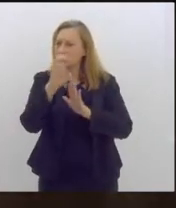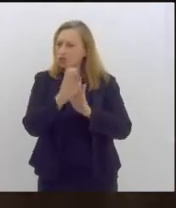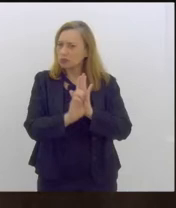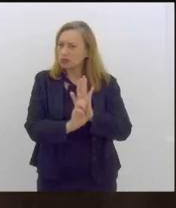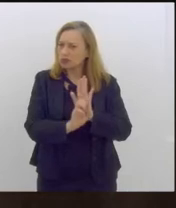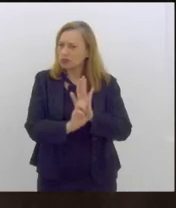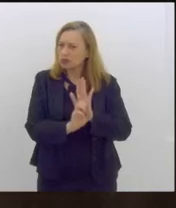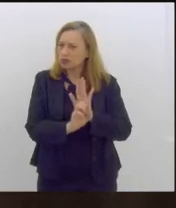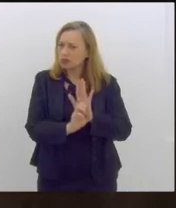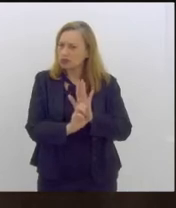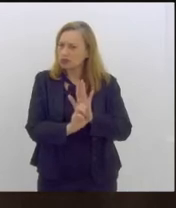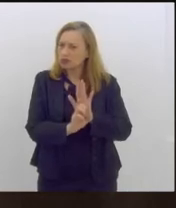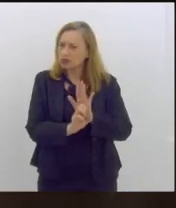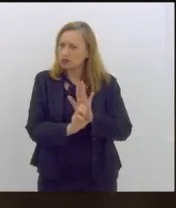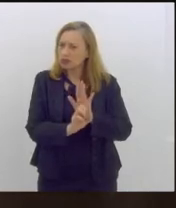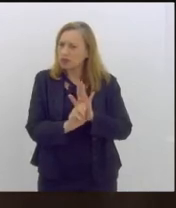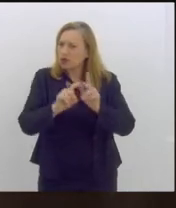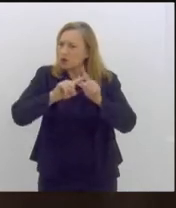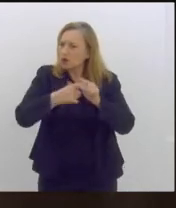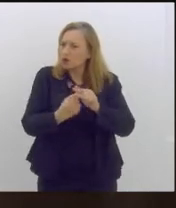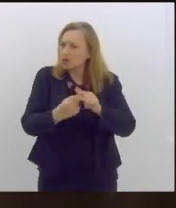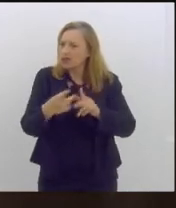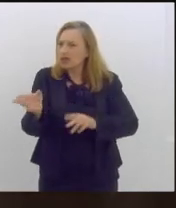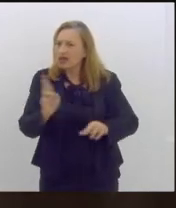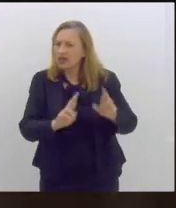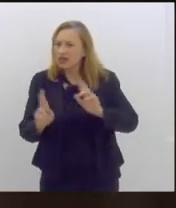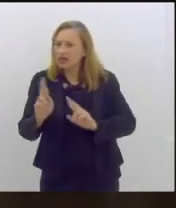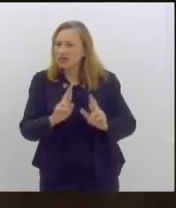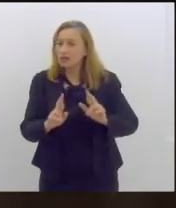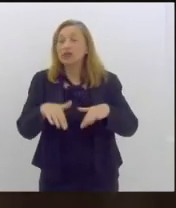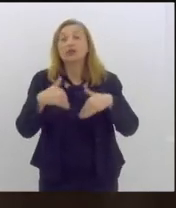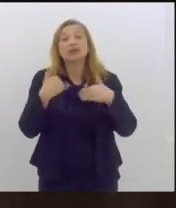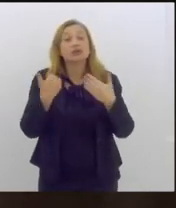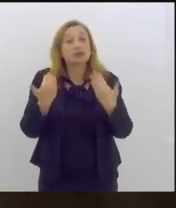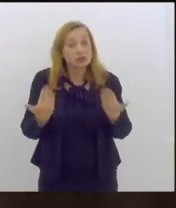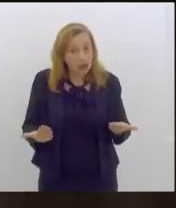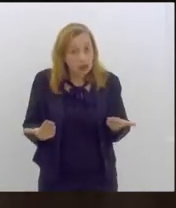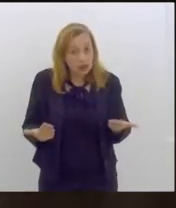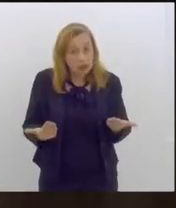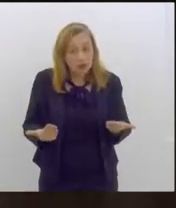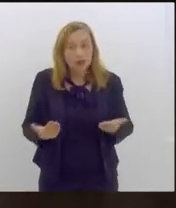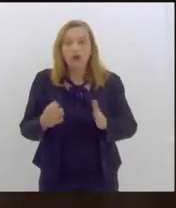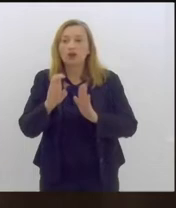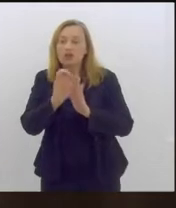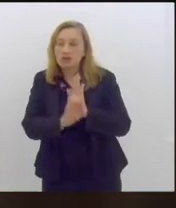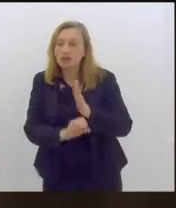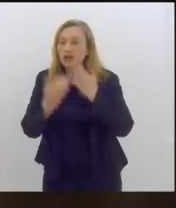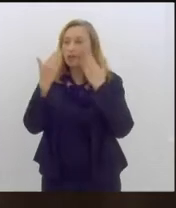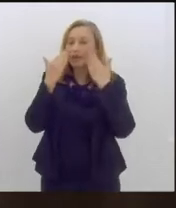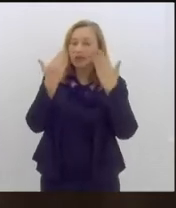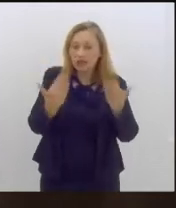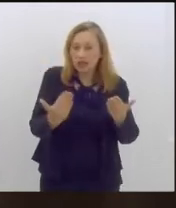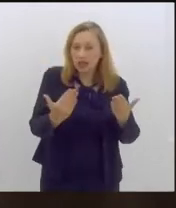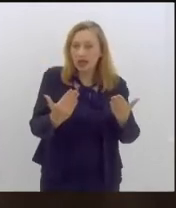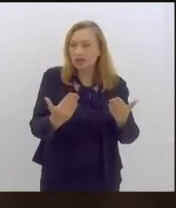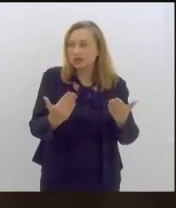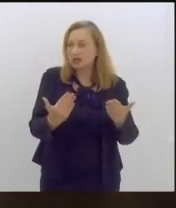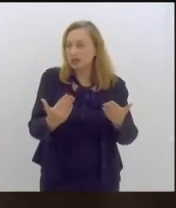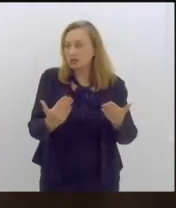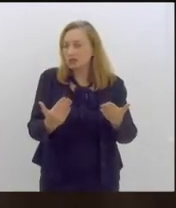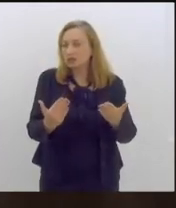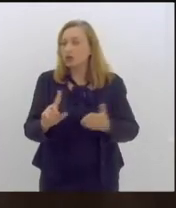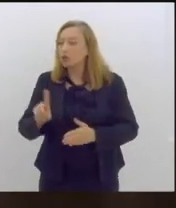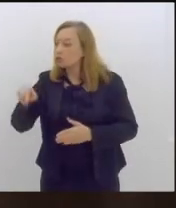emendas para acertar a relação então quase emendas também apresentada pelos